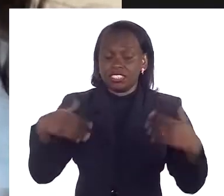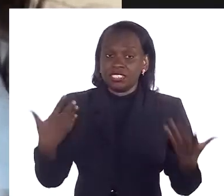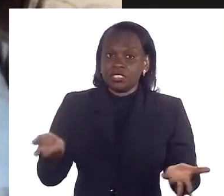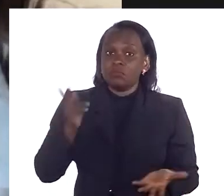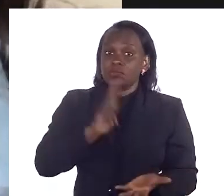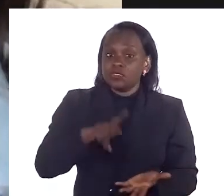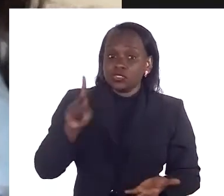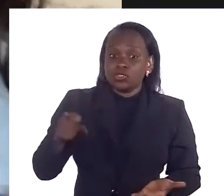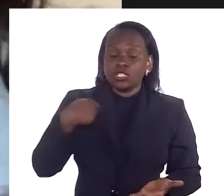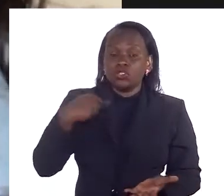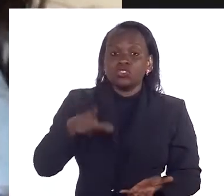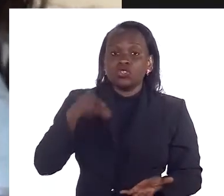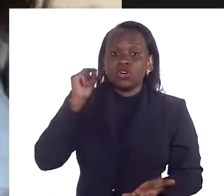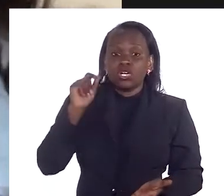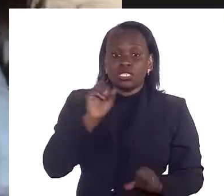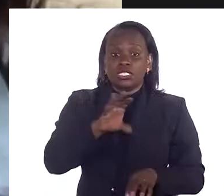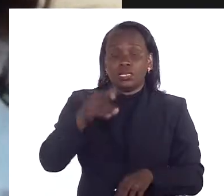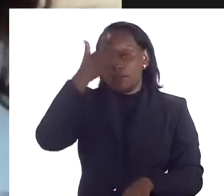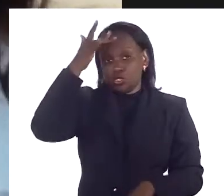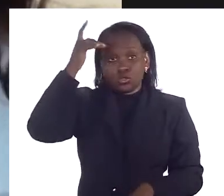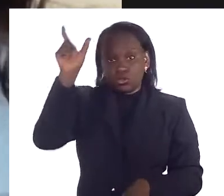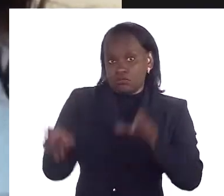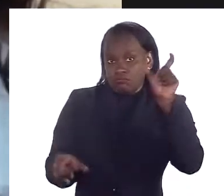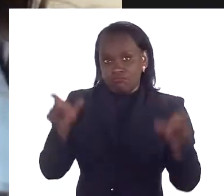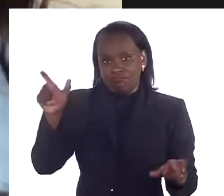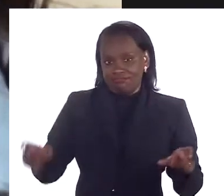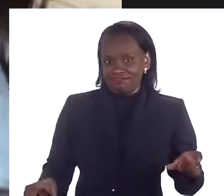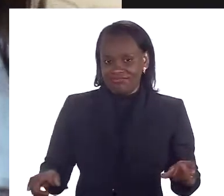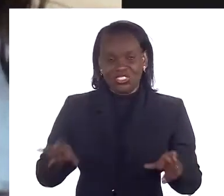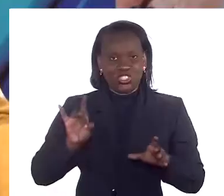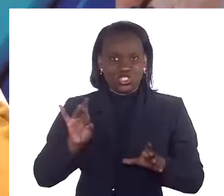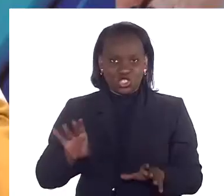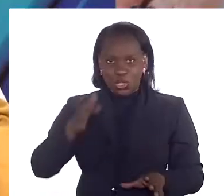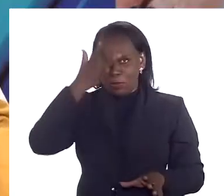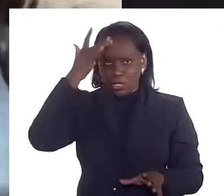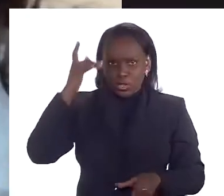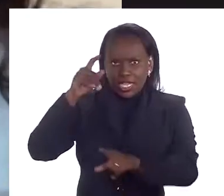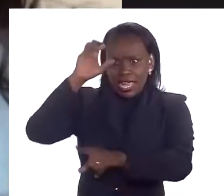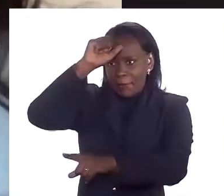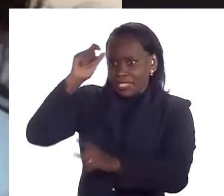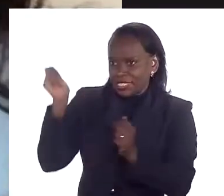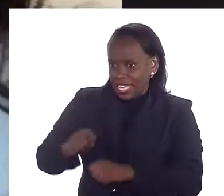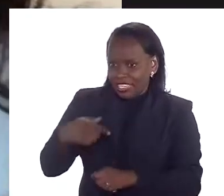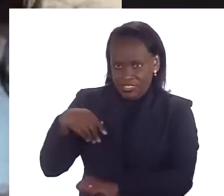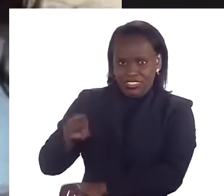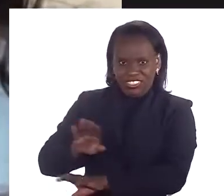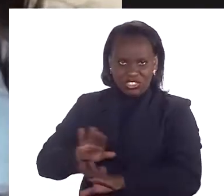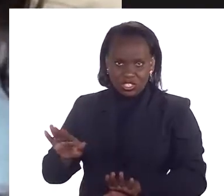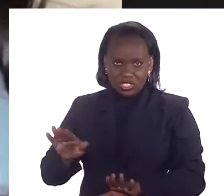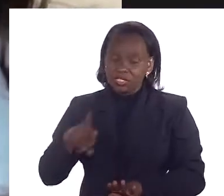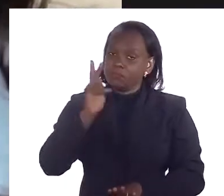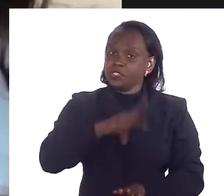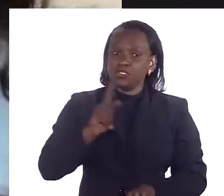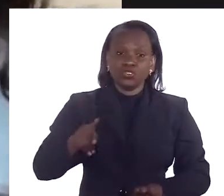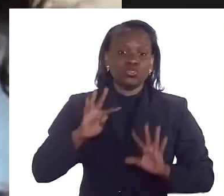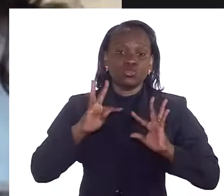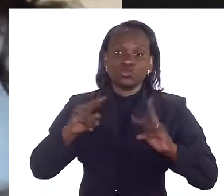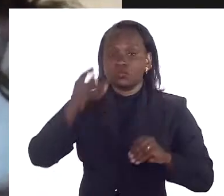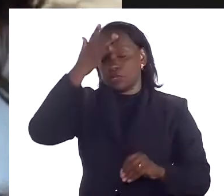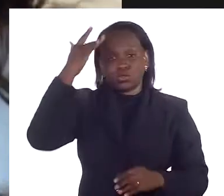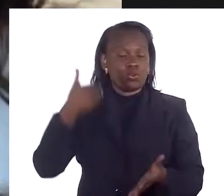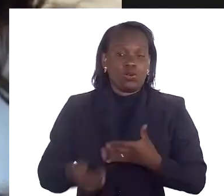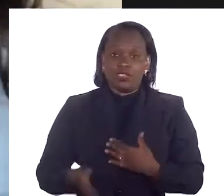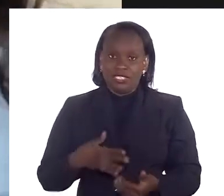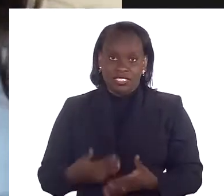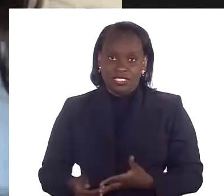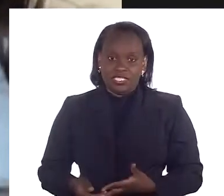como professor, eu escolho dar aula para pessoas. E não apenas para as pessoas que aprendem. Né? Quem é professor de